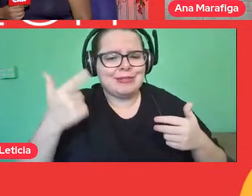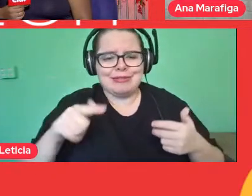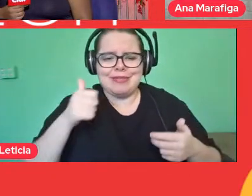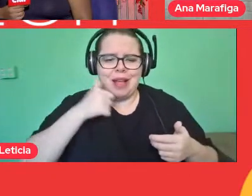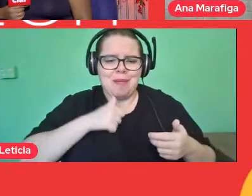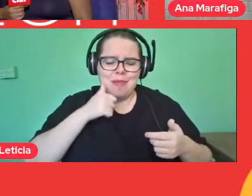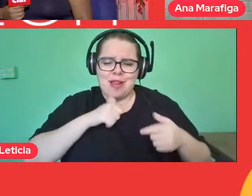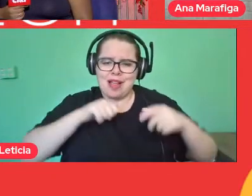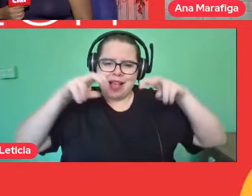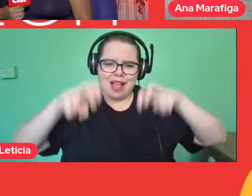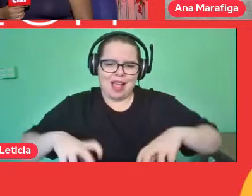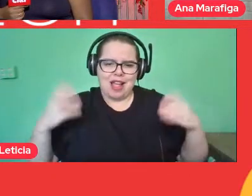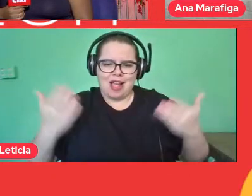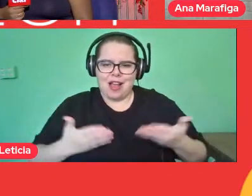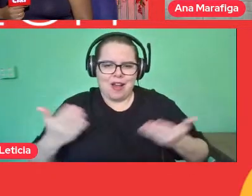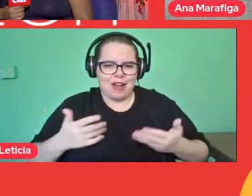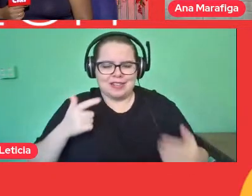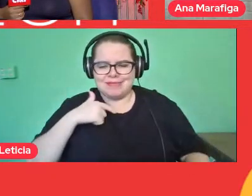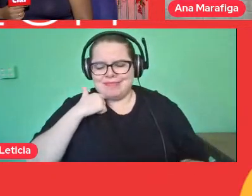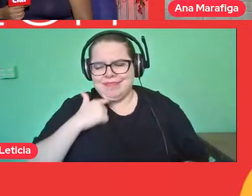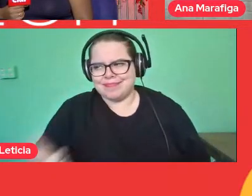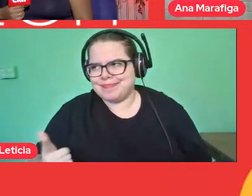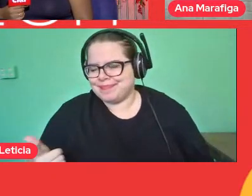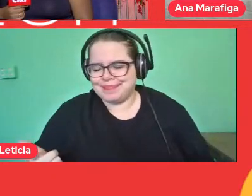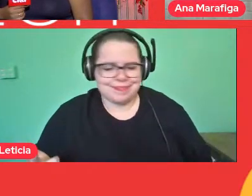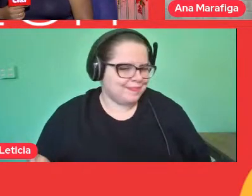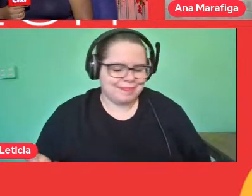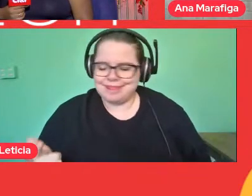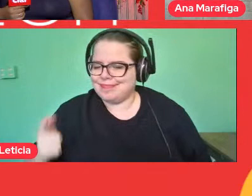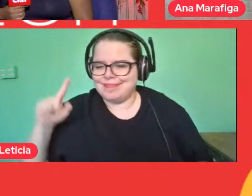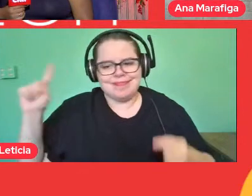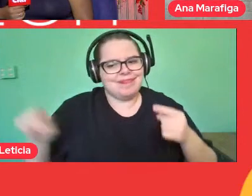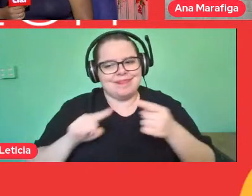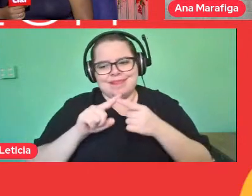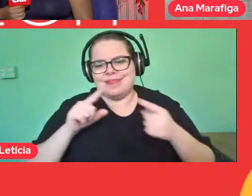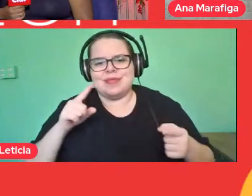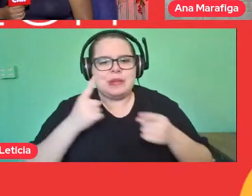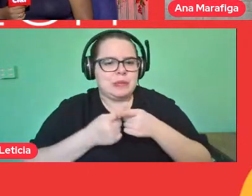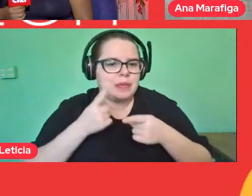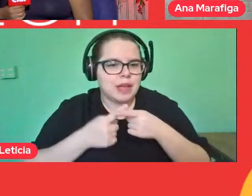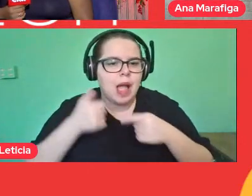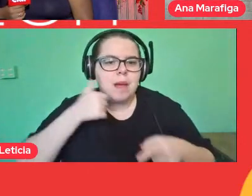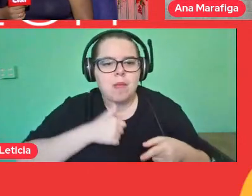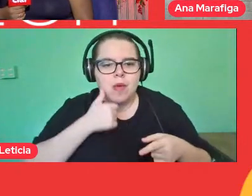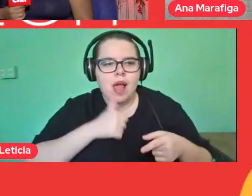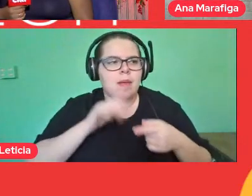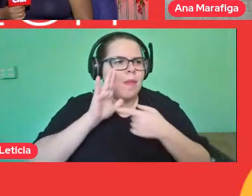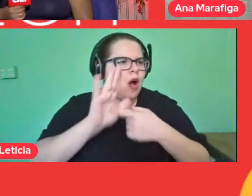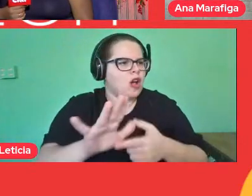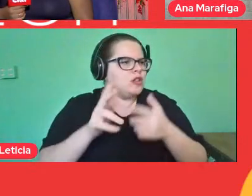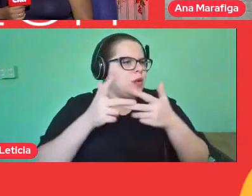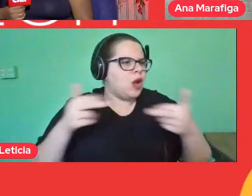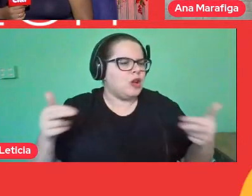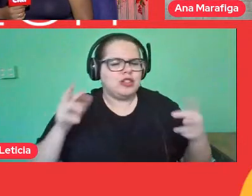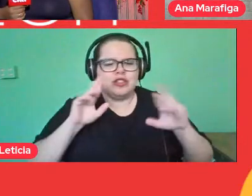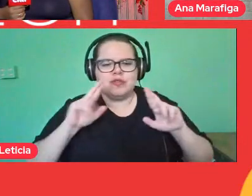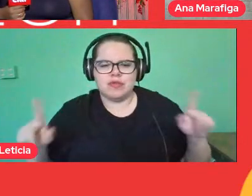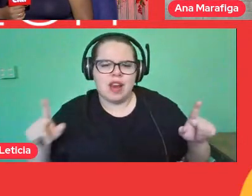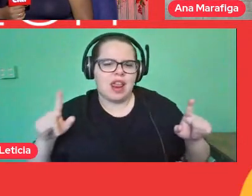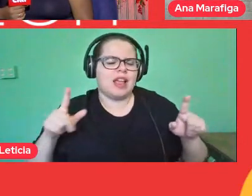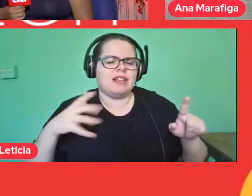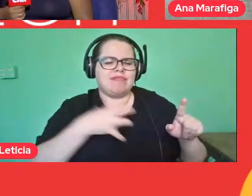mesa agora, a gente não teria chegado nesse lugar desse jeito, porque uma mulher traz uma coisa diferente. Então, desenvolver